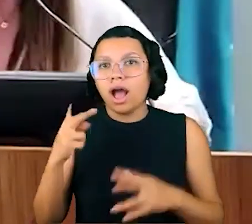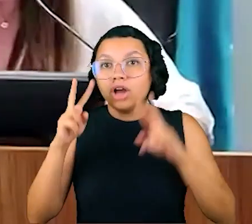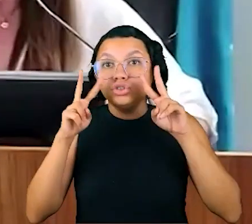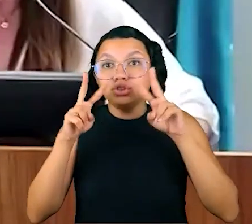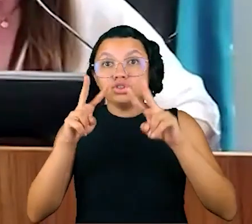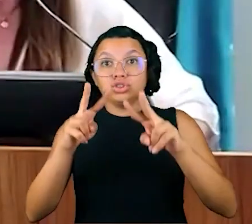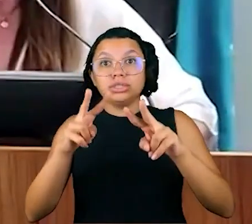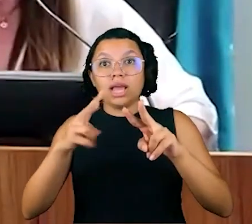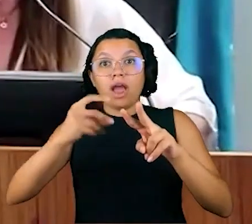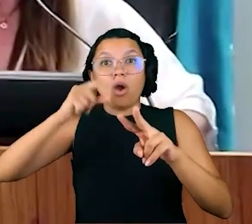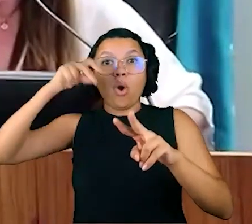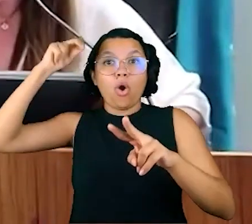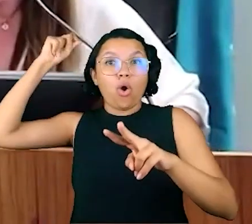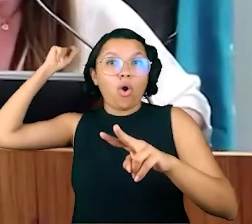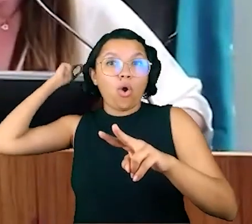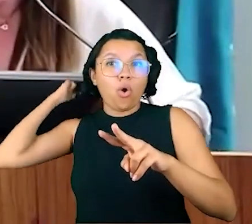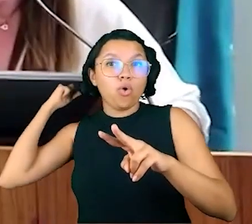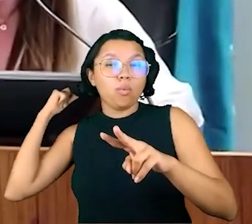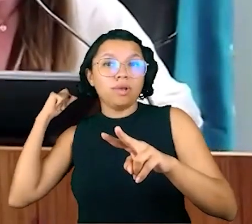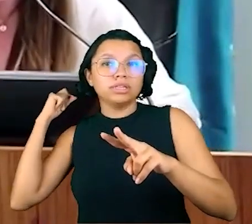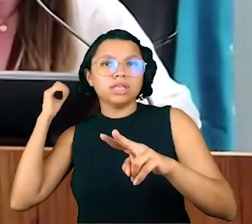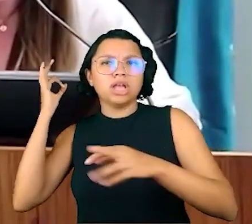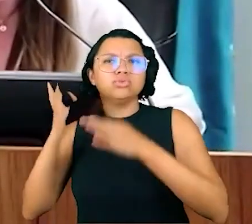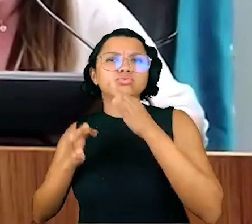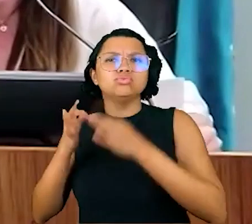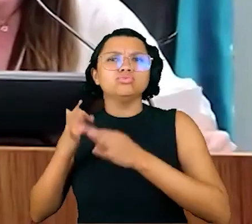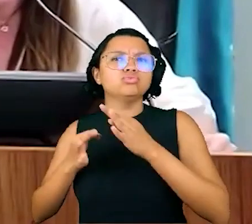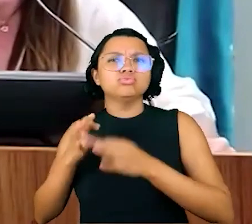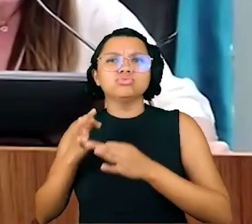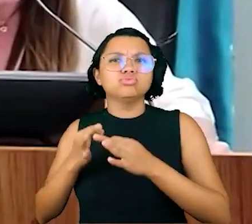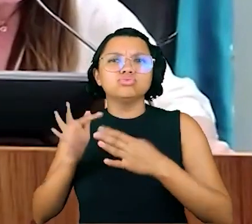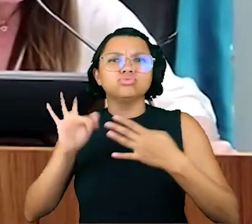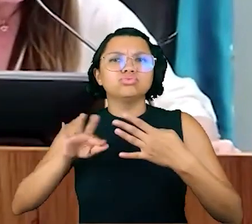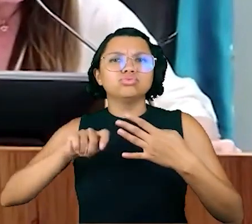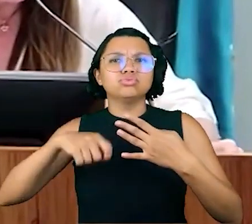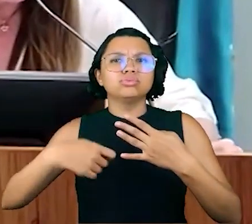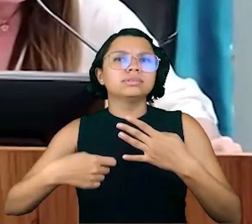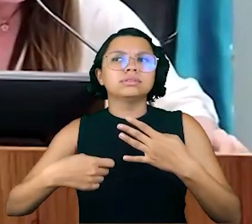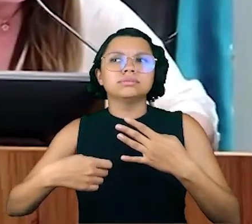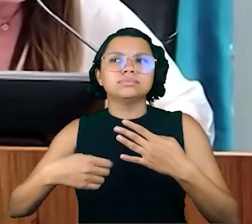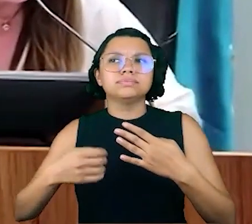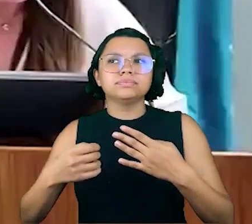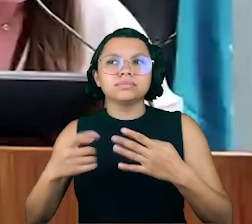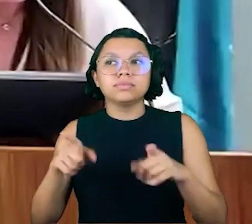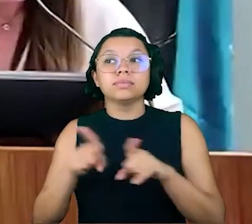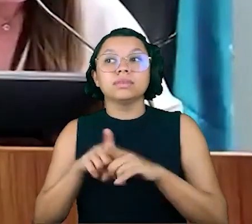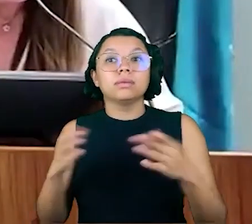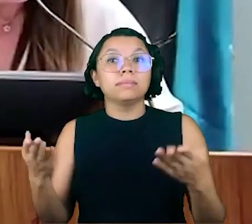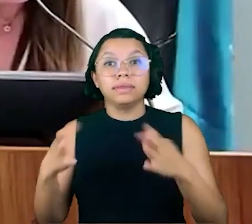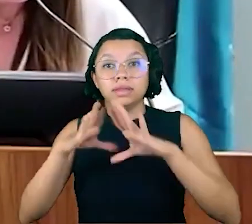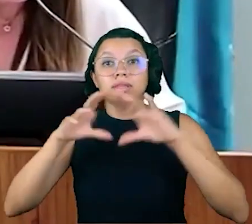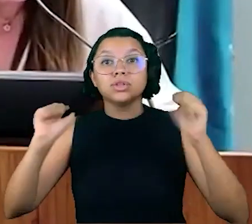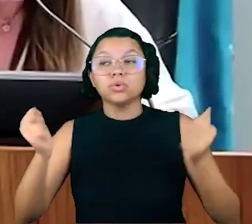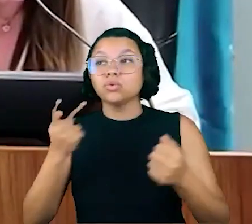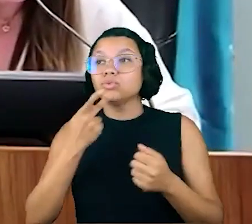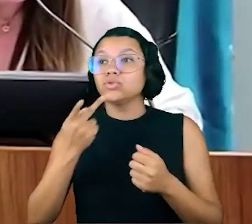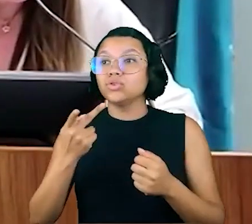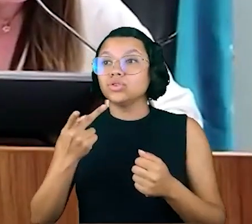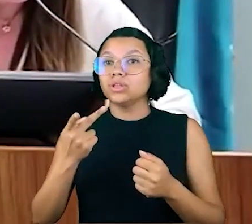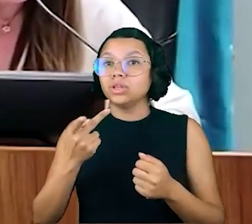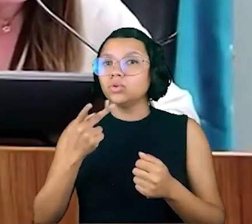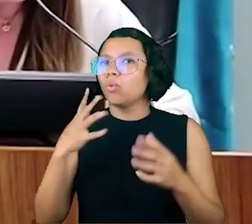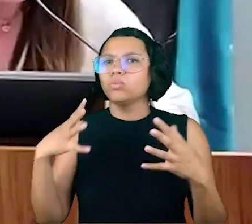nós enxergávamos no passado julgados, inclusive dessa corte,